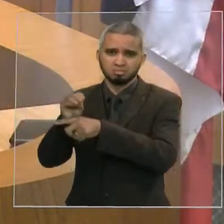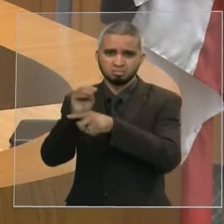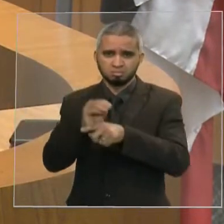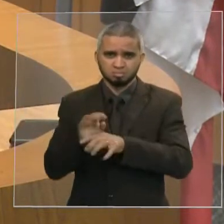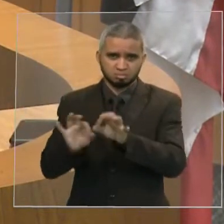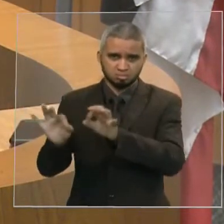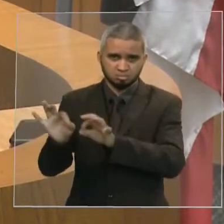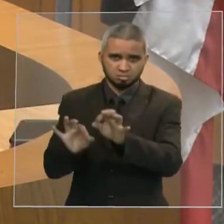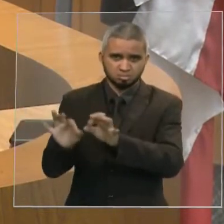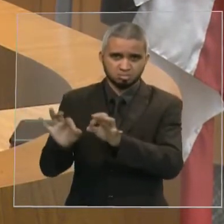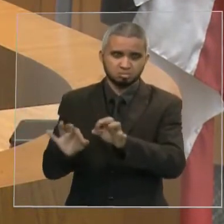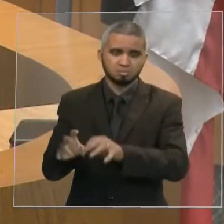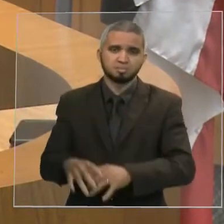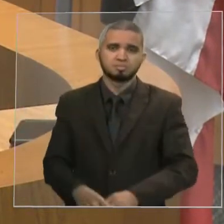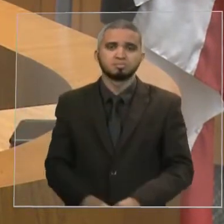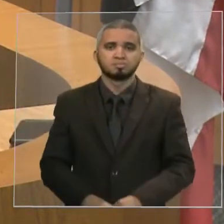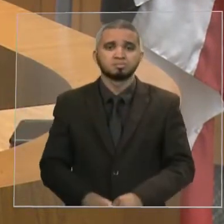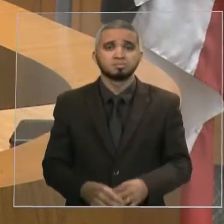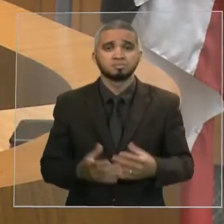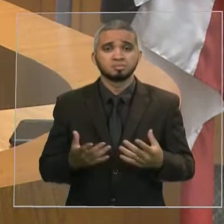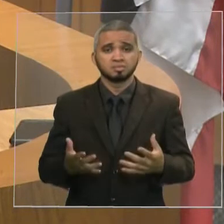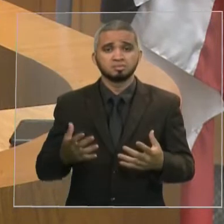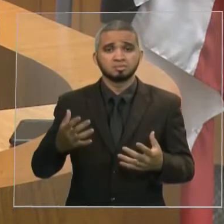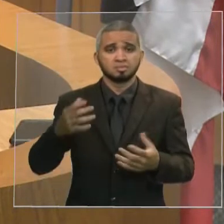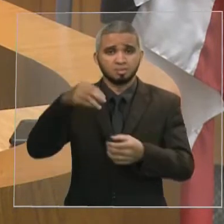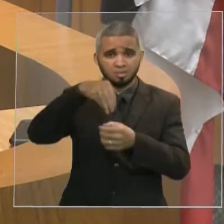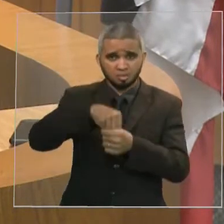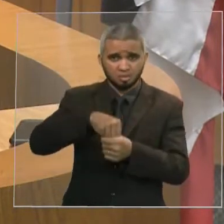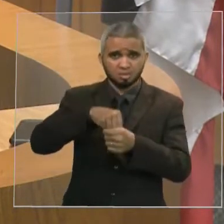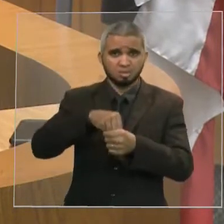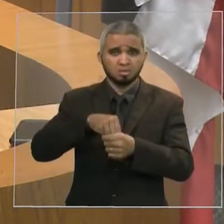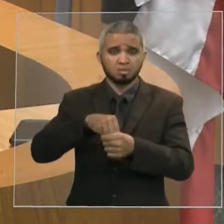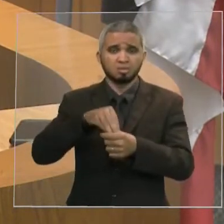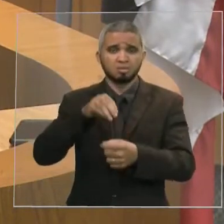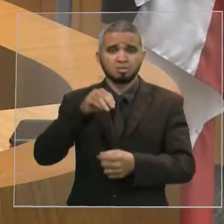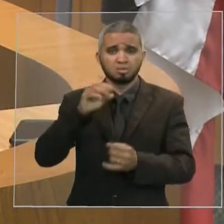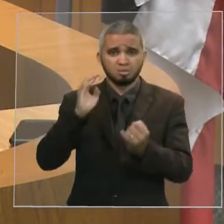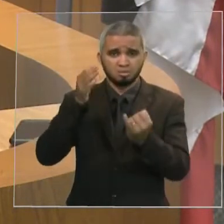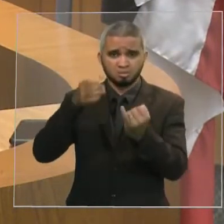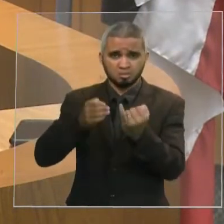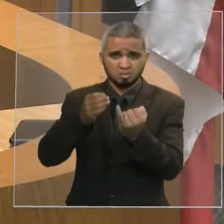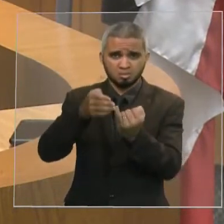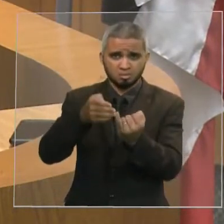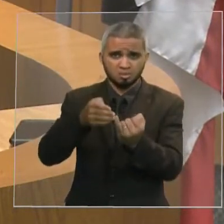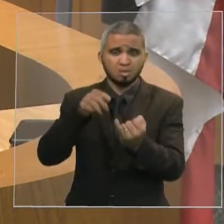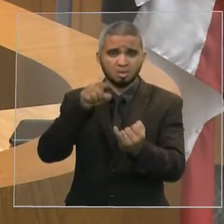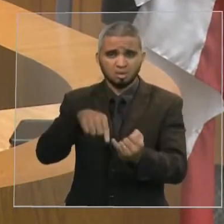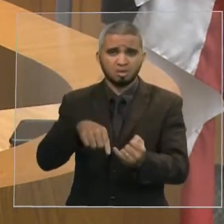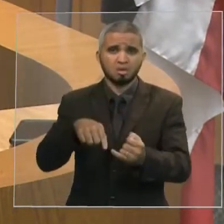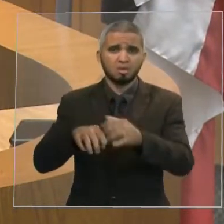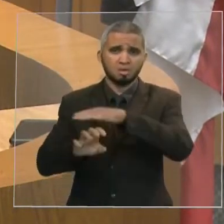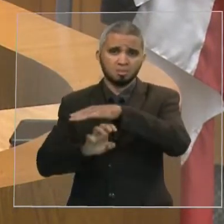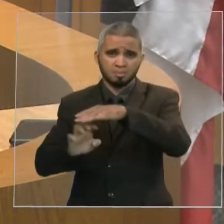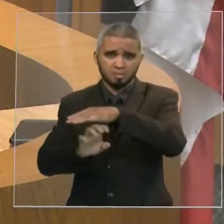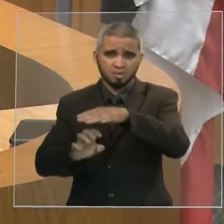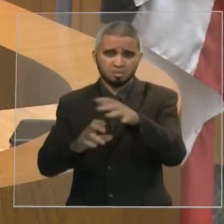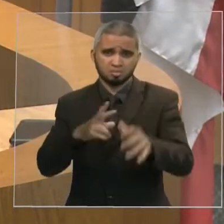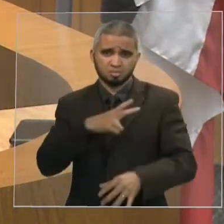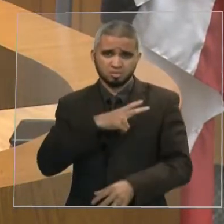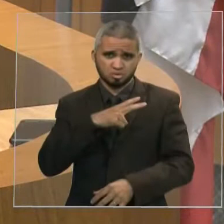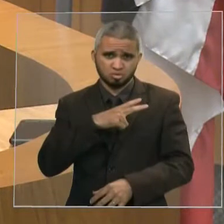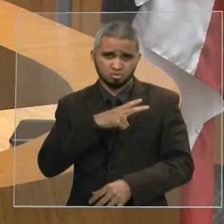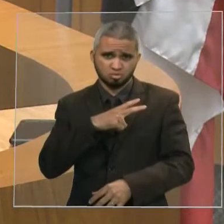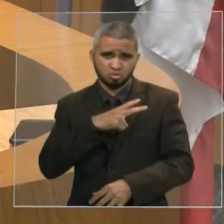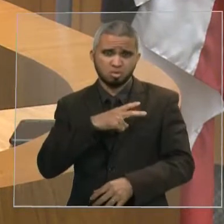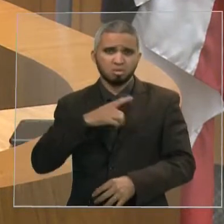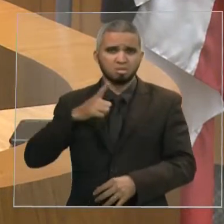Essas empresas particulares é onde tem os arrumadores, os estivadores e outros